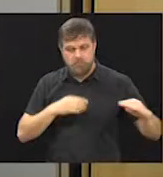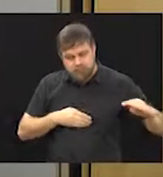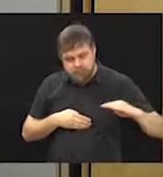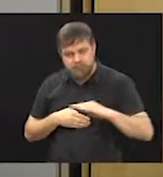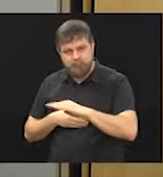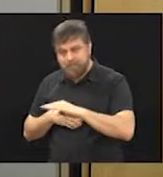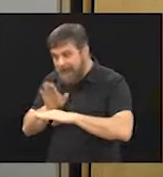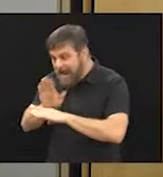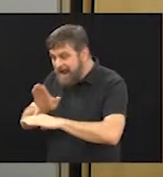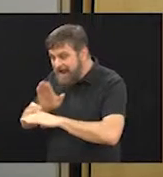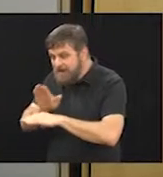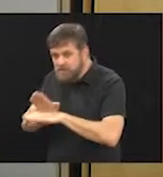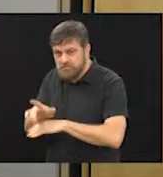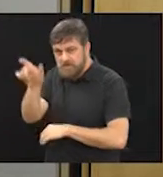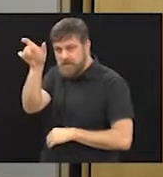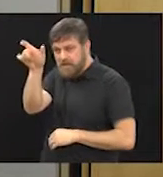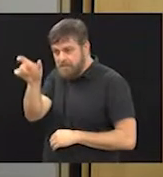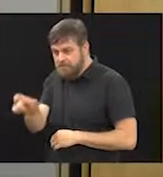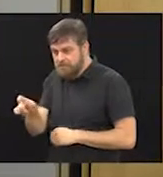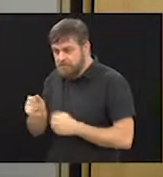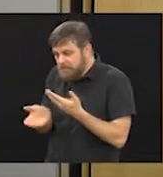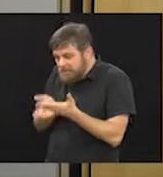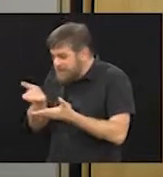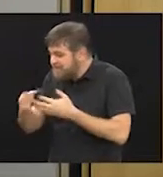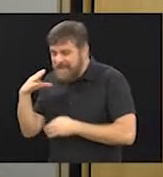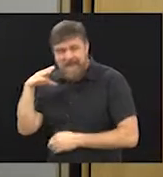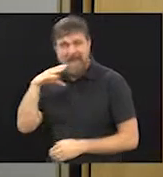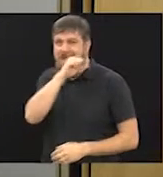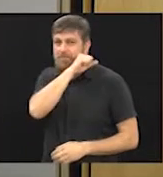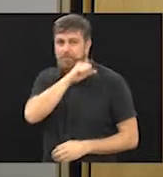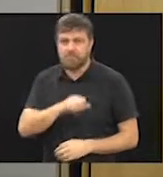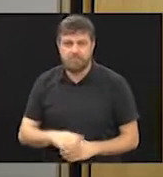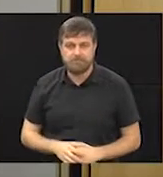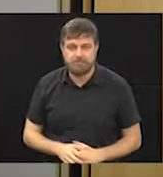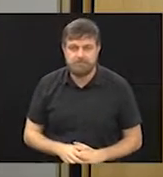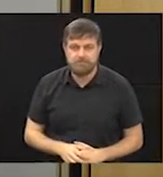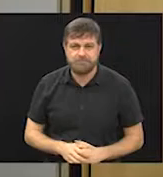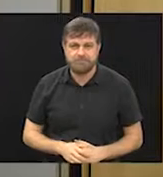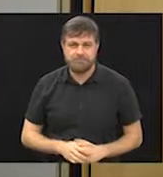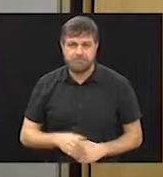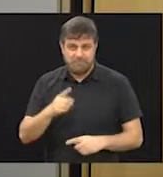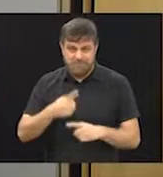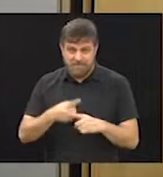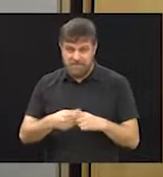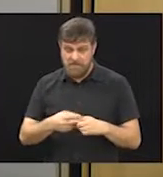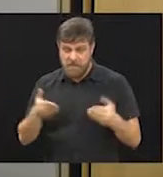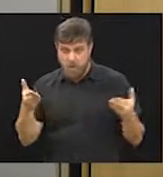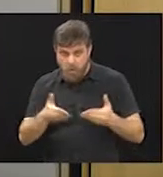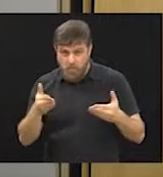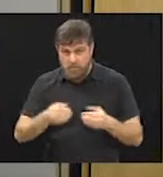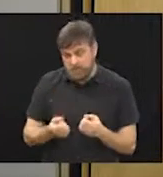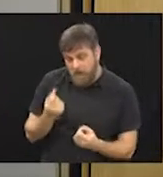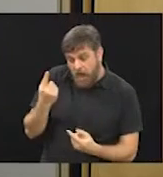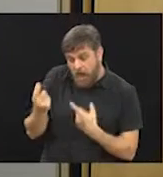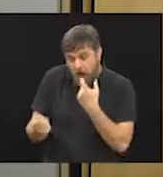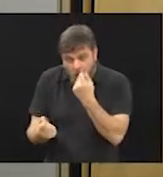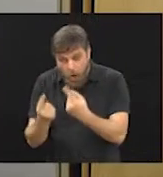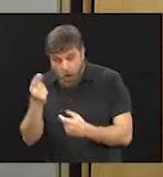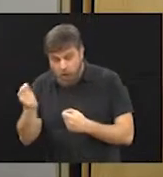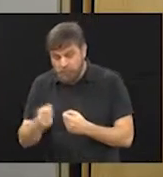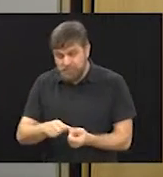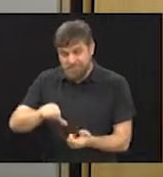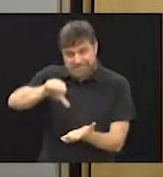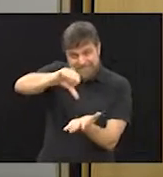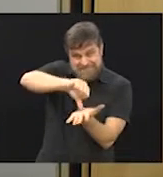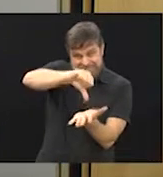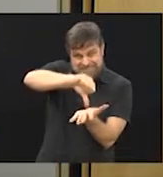paciente a fazer o tratamento o mais rápido possível. Porque hoje, em algumas situações, em alguns